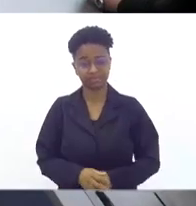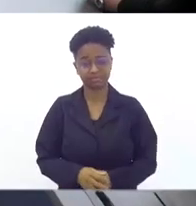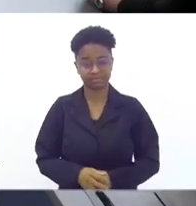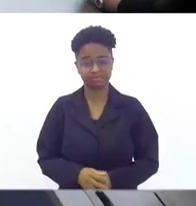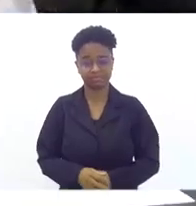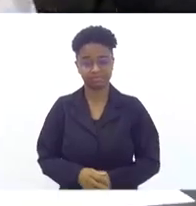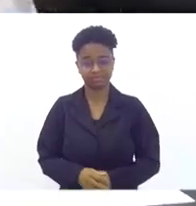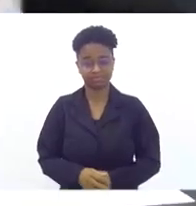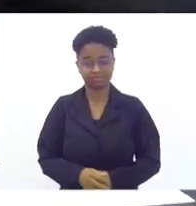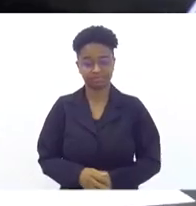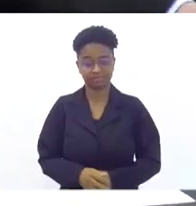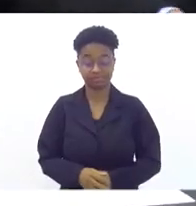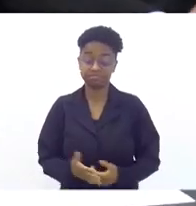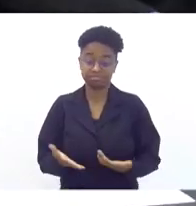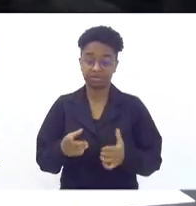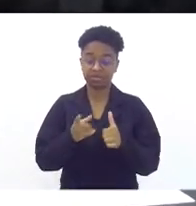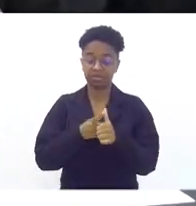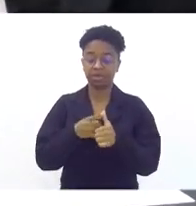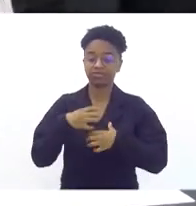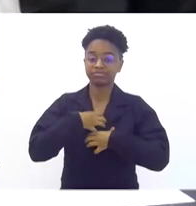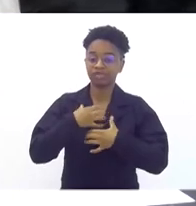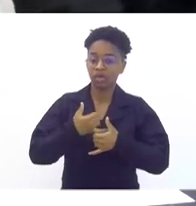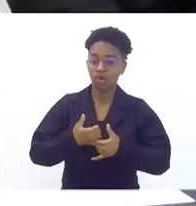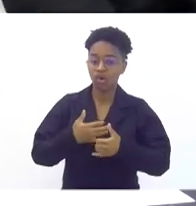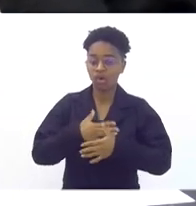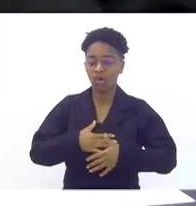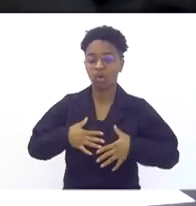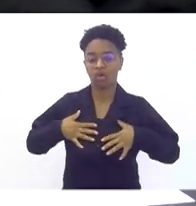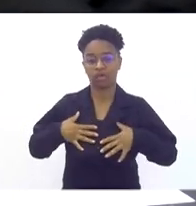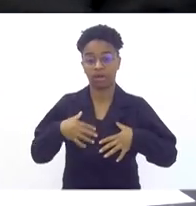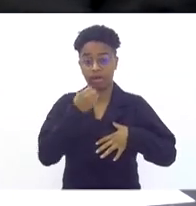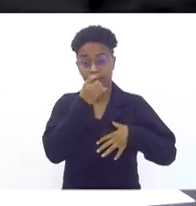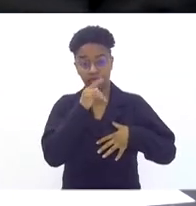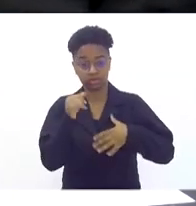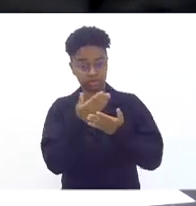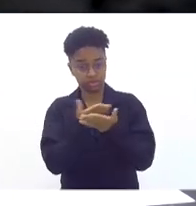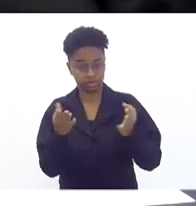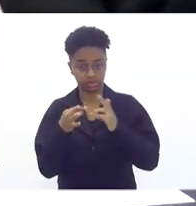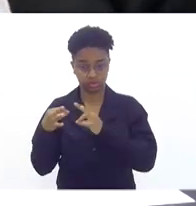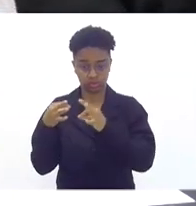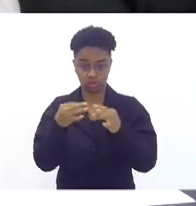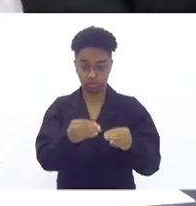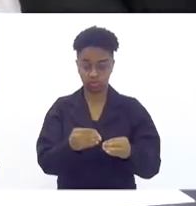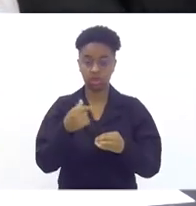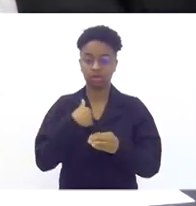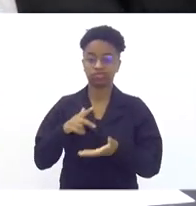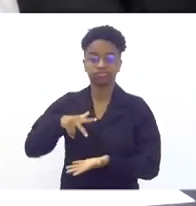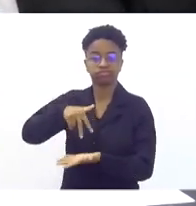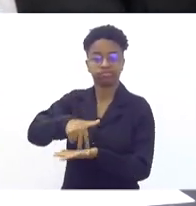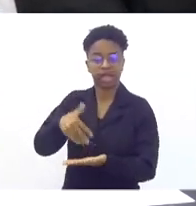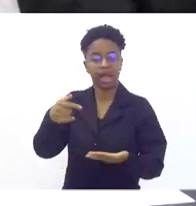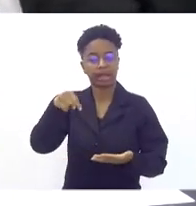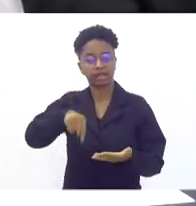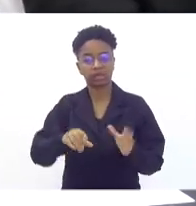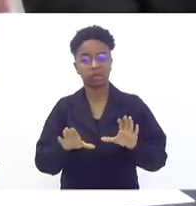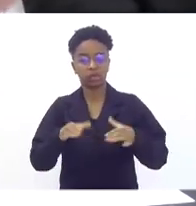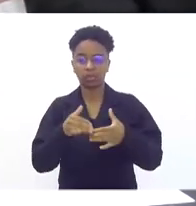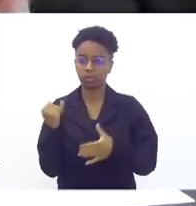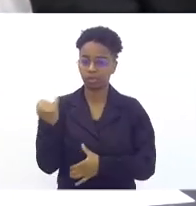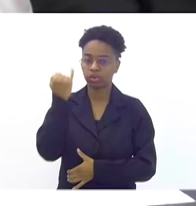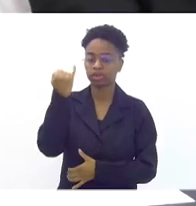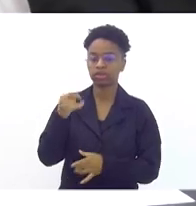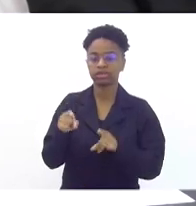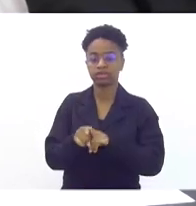primeiro É uma honra para mim é bom dia a todos está numa comissão tão importante dessa ainda mais